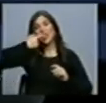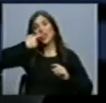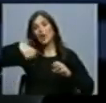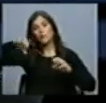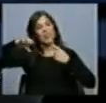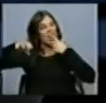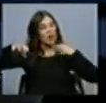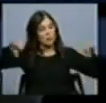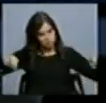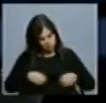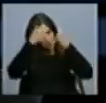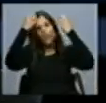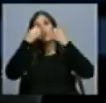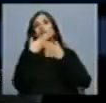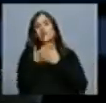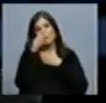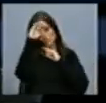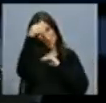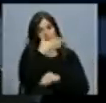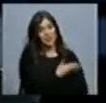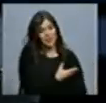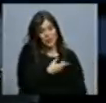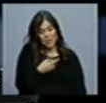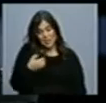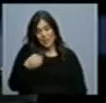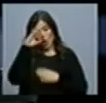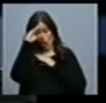E, portanto, 195 luas e, muito